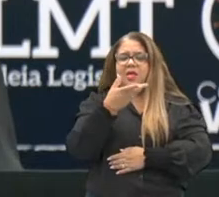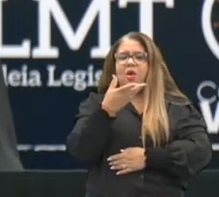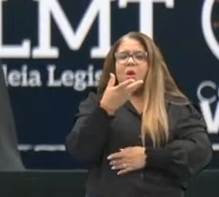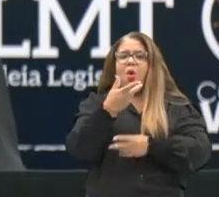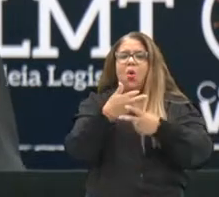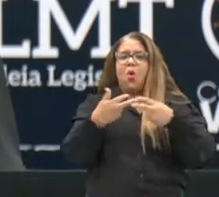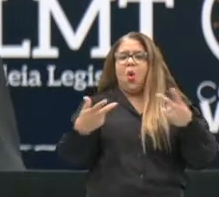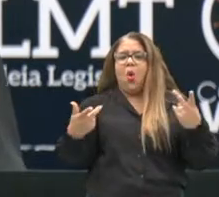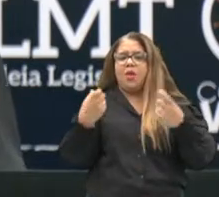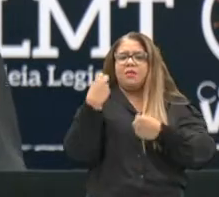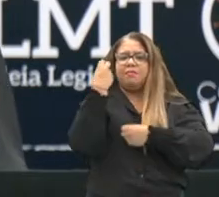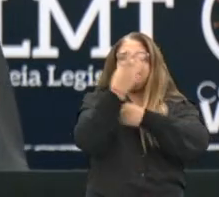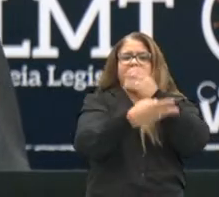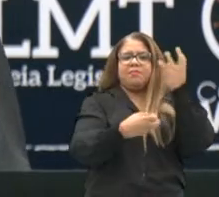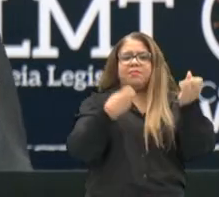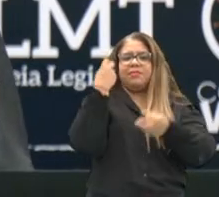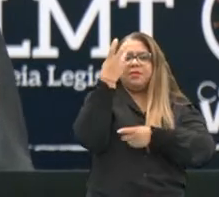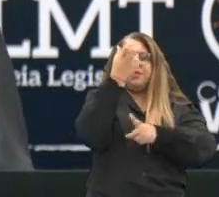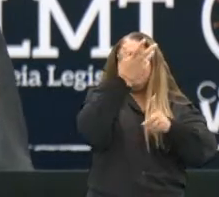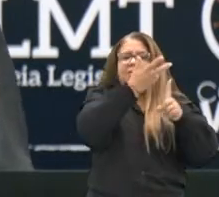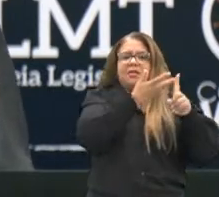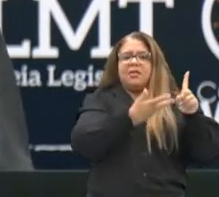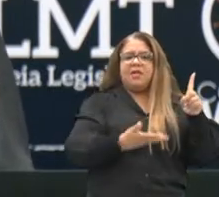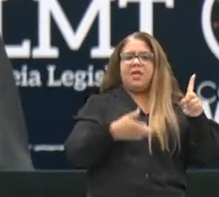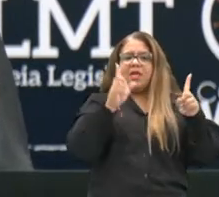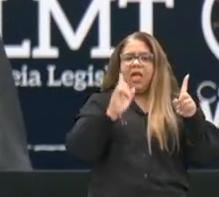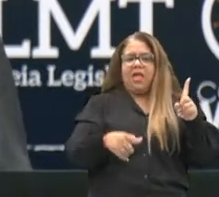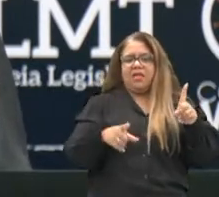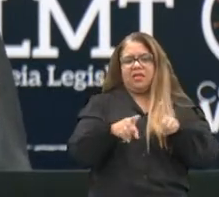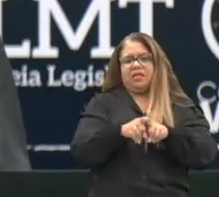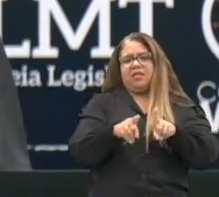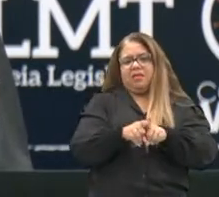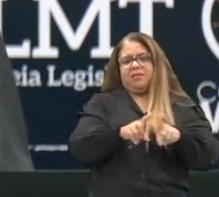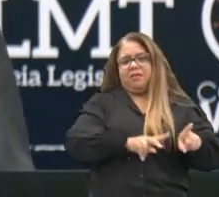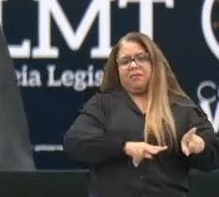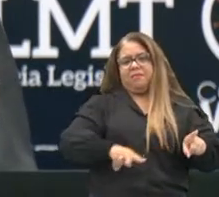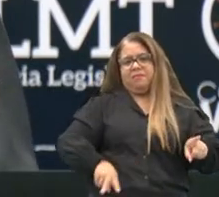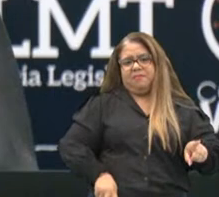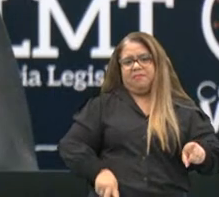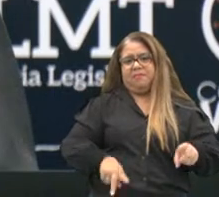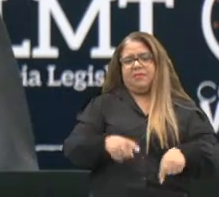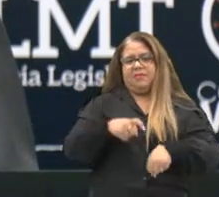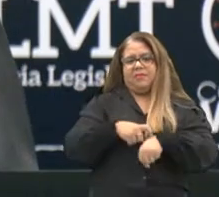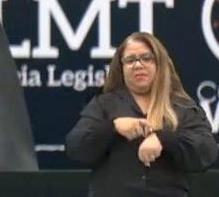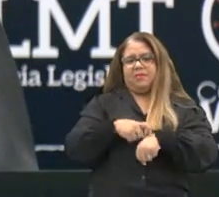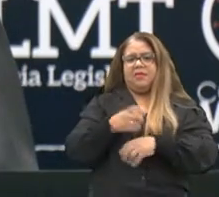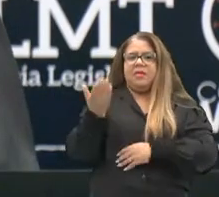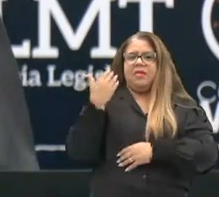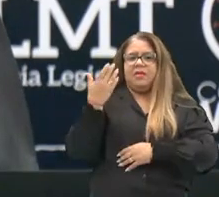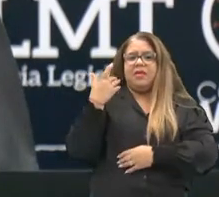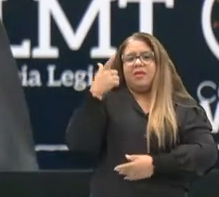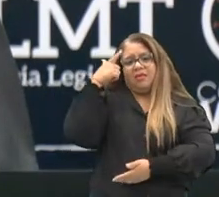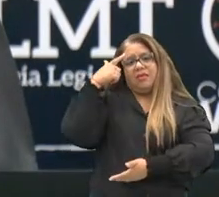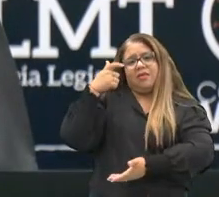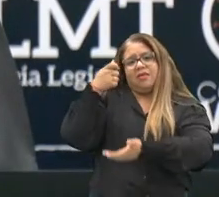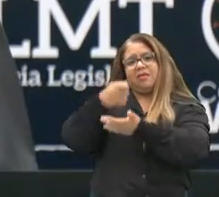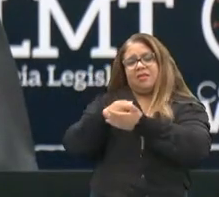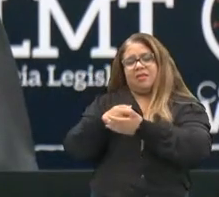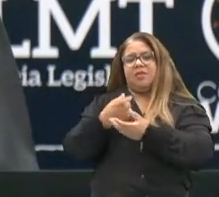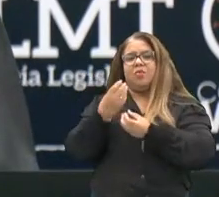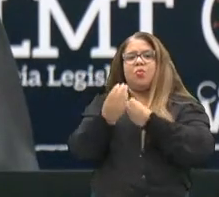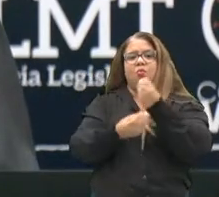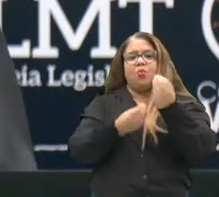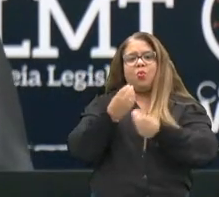mais por adversários seus, então, do presidente da República. Decisões com entrega